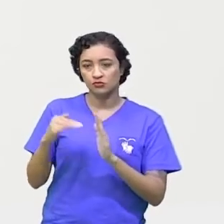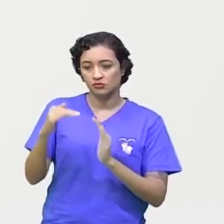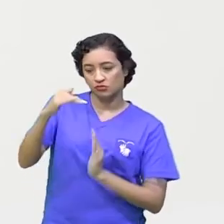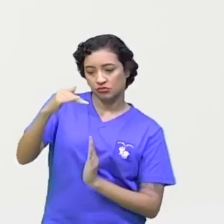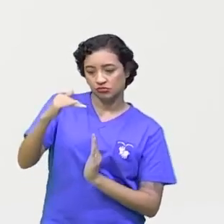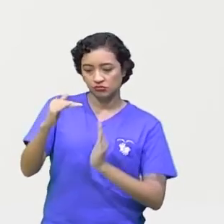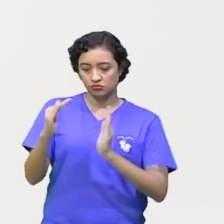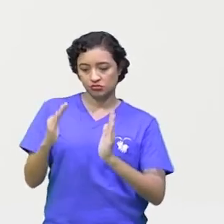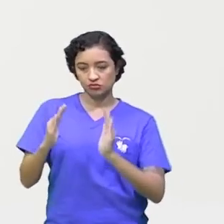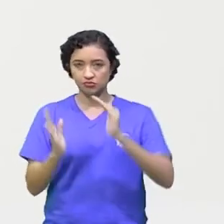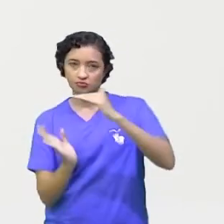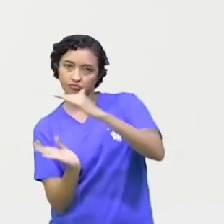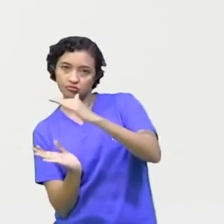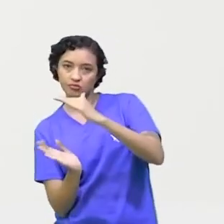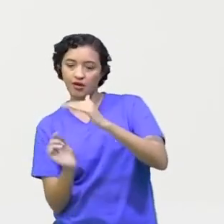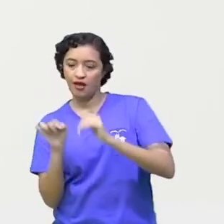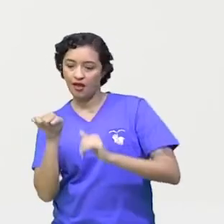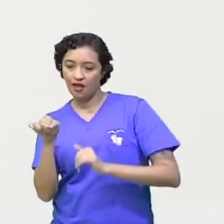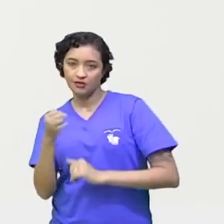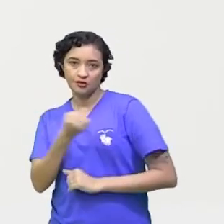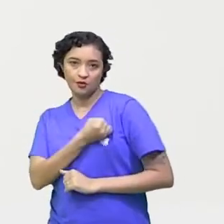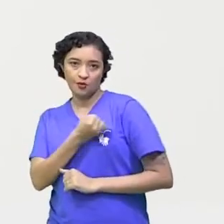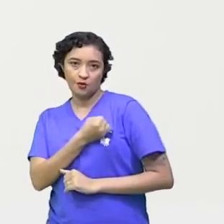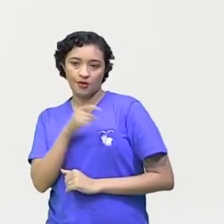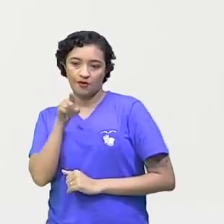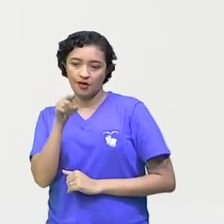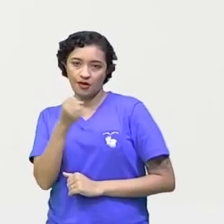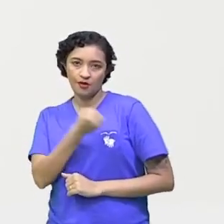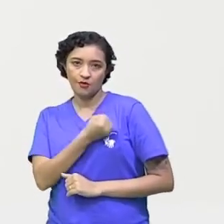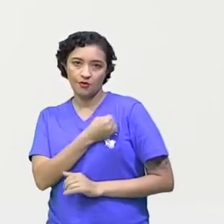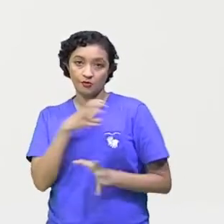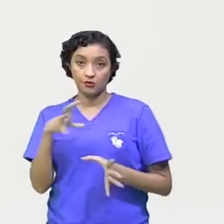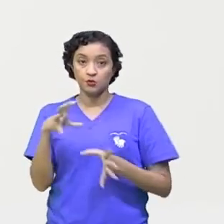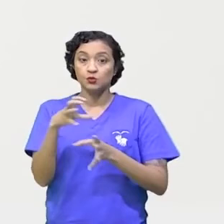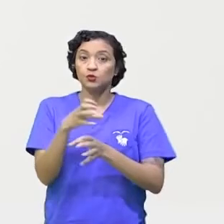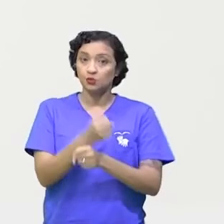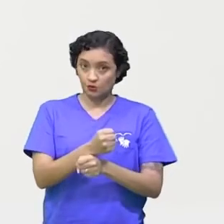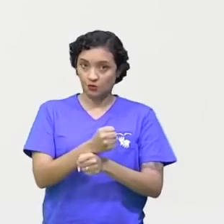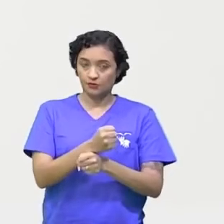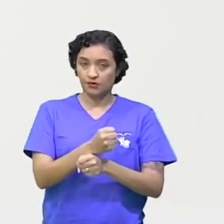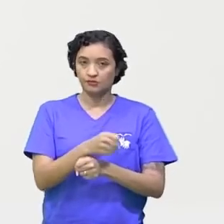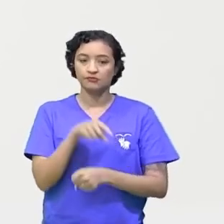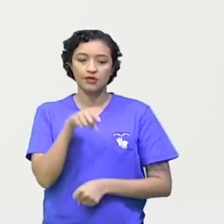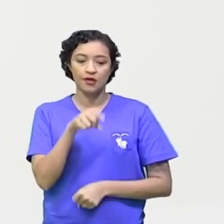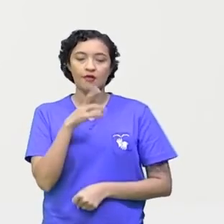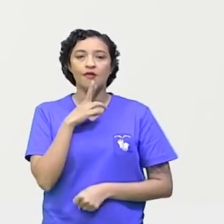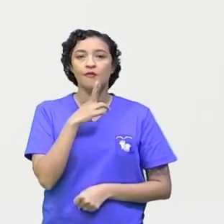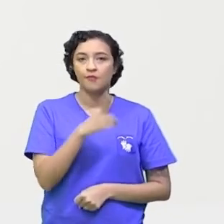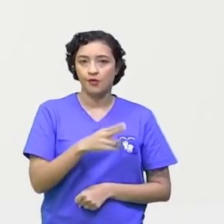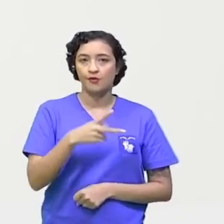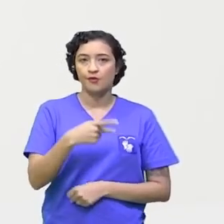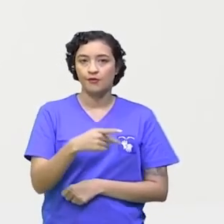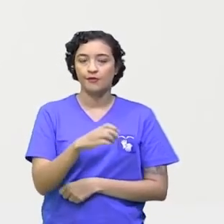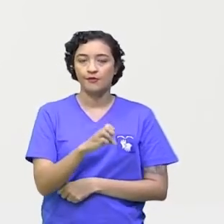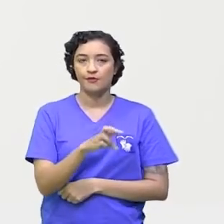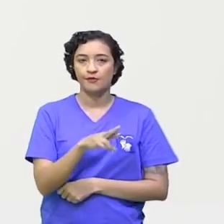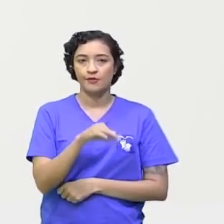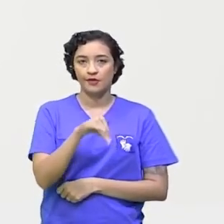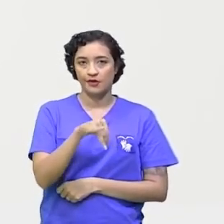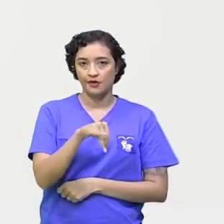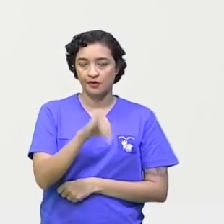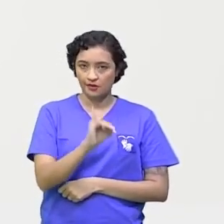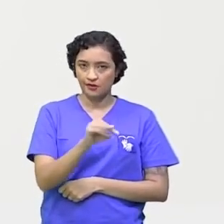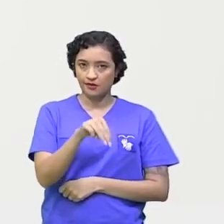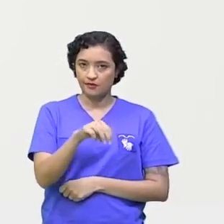geométrica plana. Muito bem, na última aula nós começamos a falar sobre medidas de grandeza, já falamos